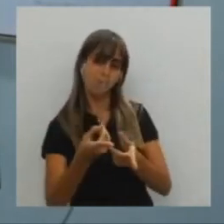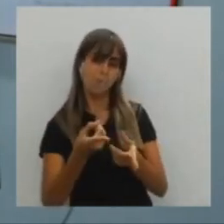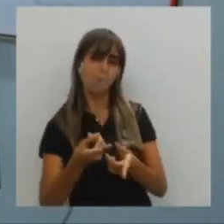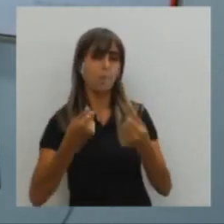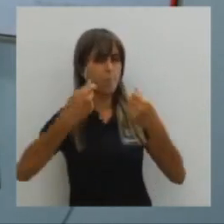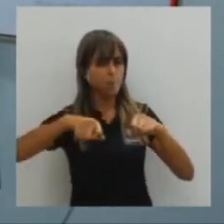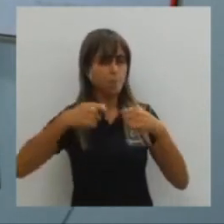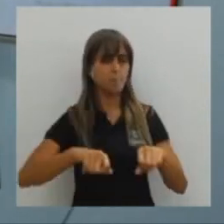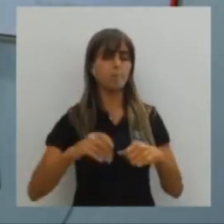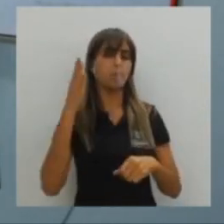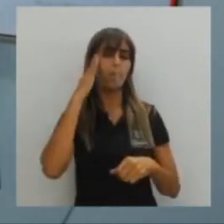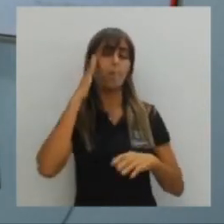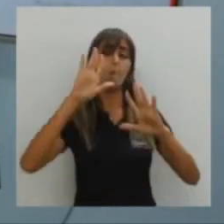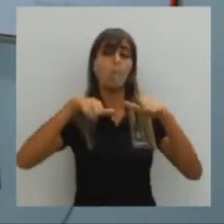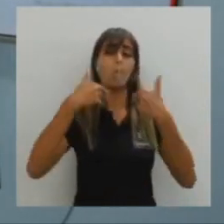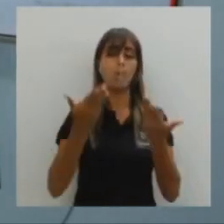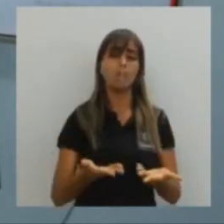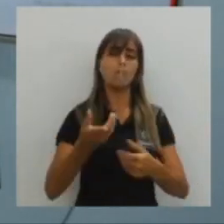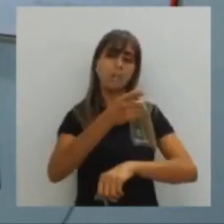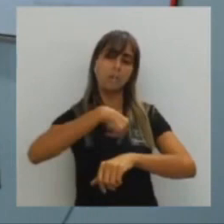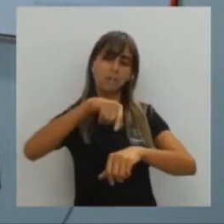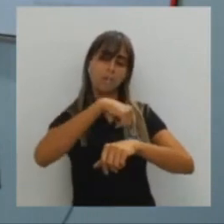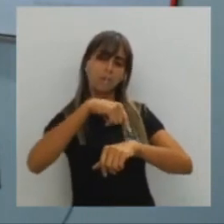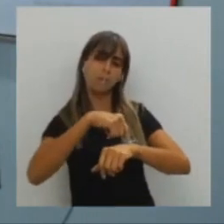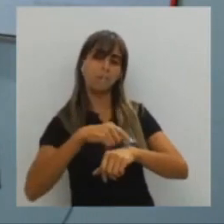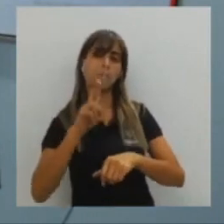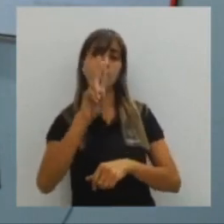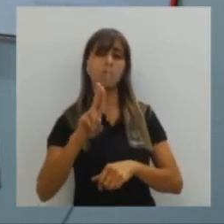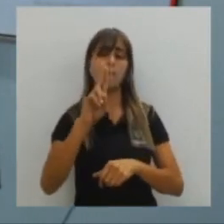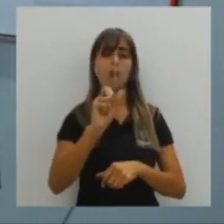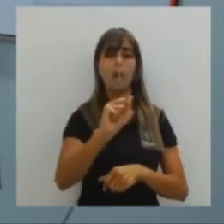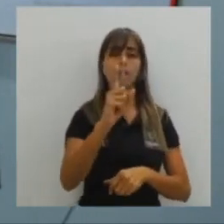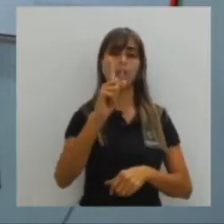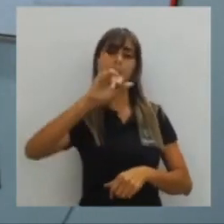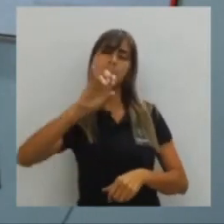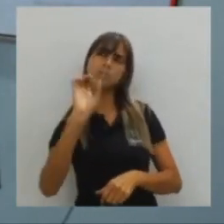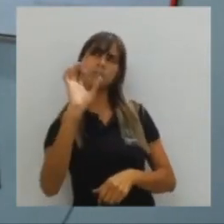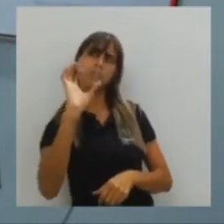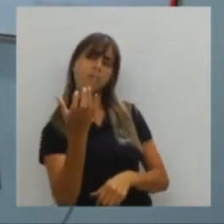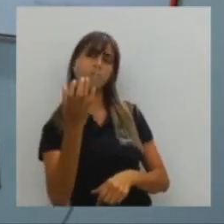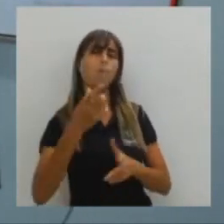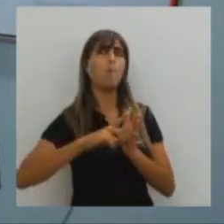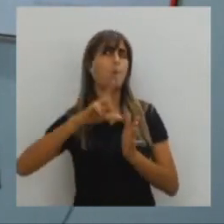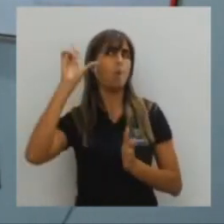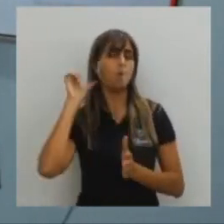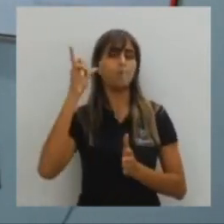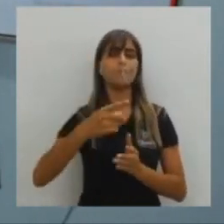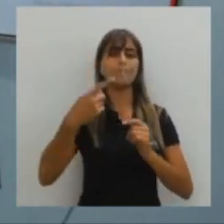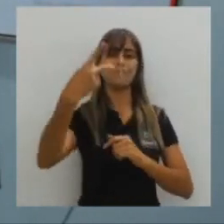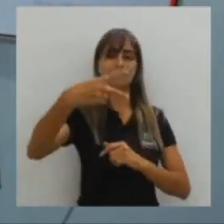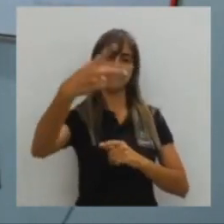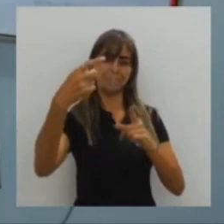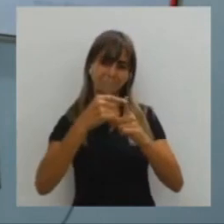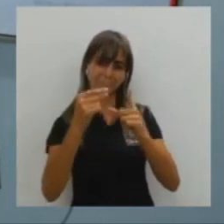ora, trabalhei, mas eu trabalhei quando? E aí, para isso, a gente faz uso de advérbios de tempo. Ontem eu trouxe para vocês duas palavrinhas,